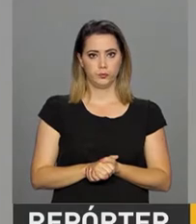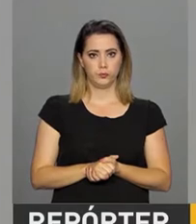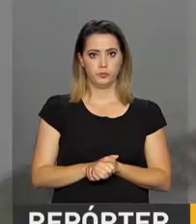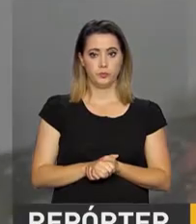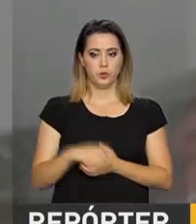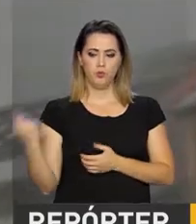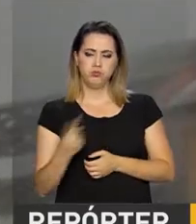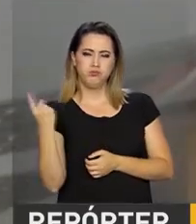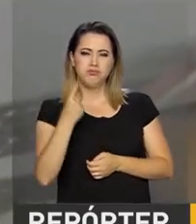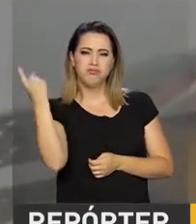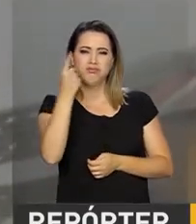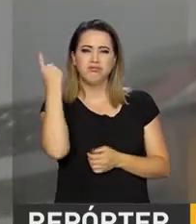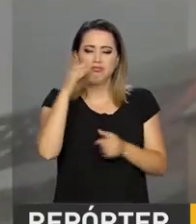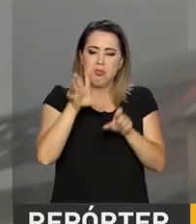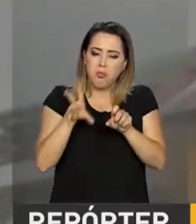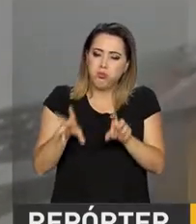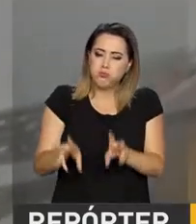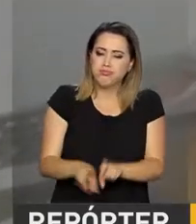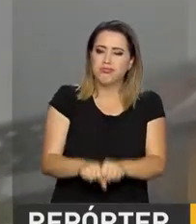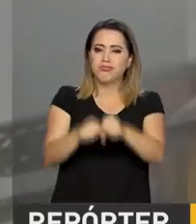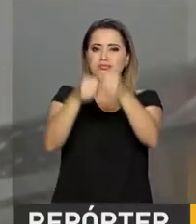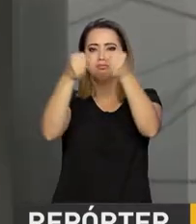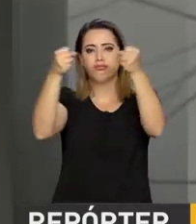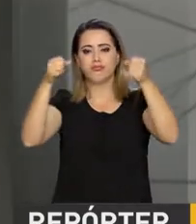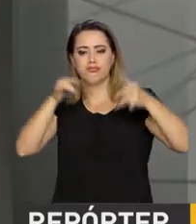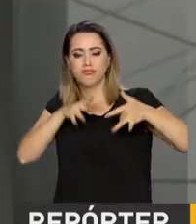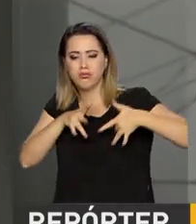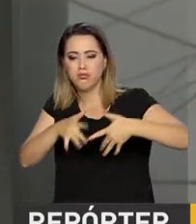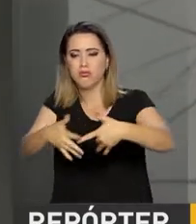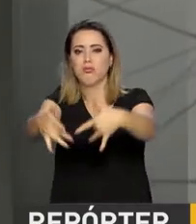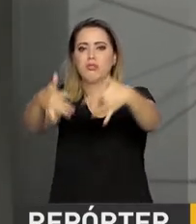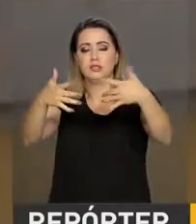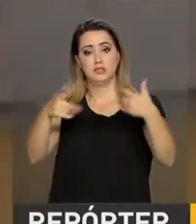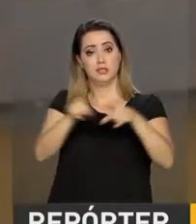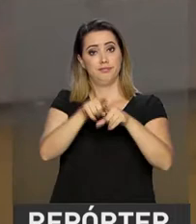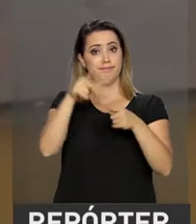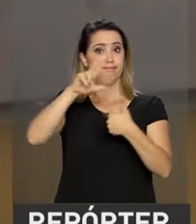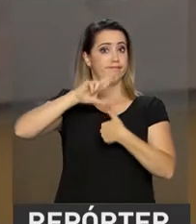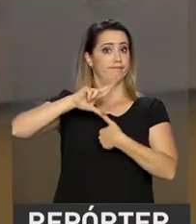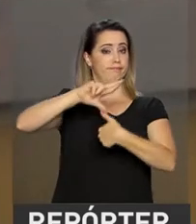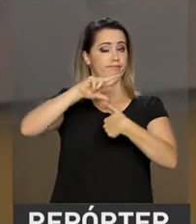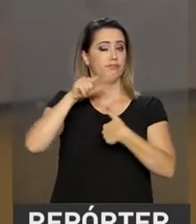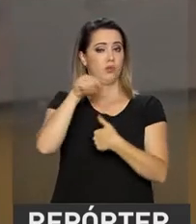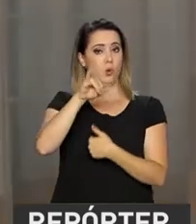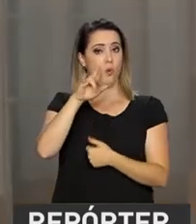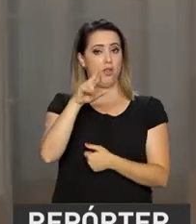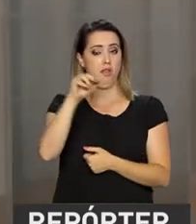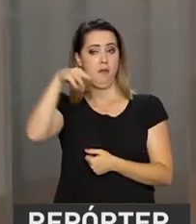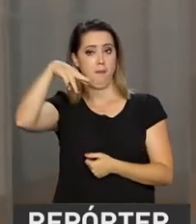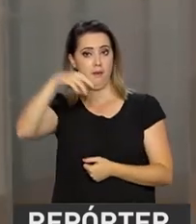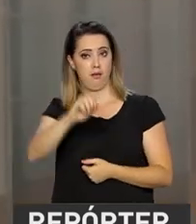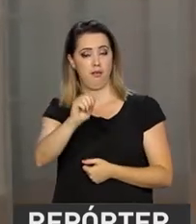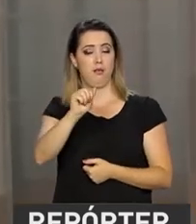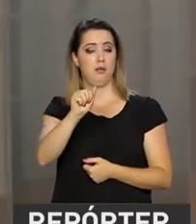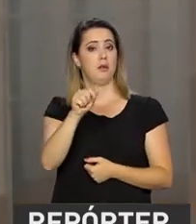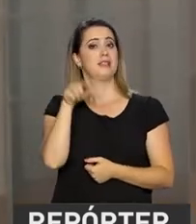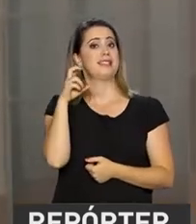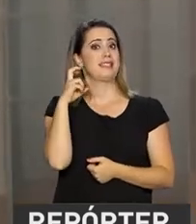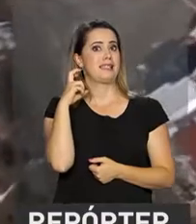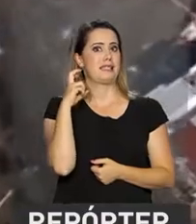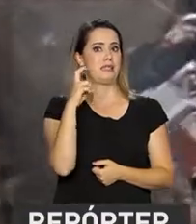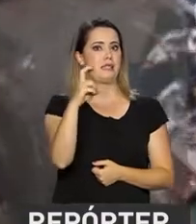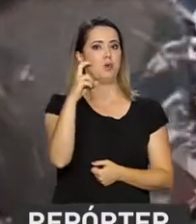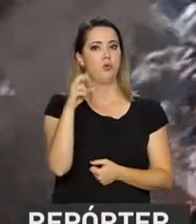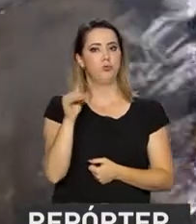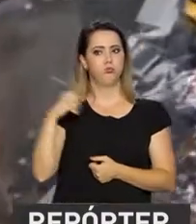O furacão Irma deixou um rastro de destruição por onde passou. No Caribe, o Irma alcançou a categoria 5, a mais